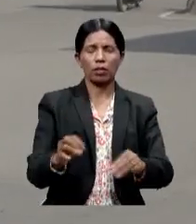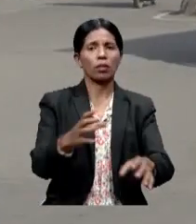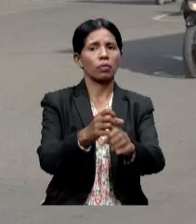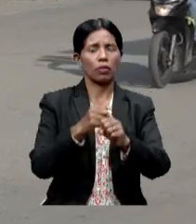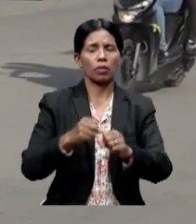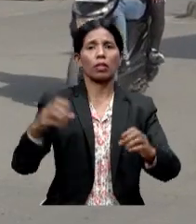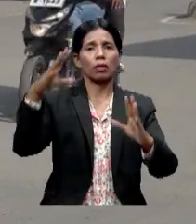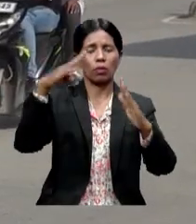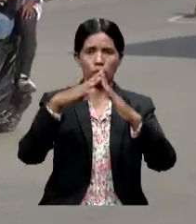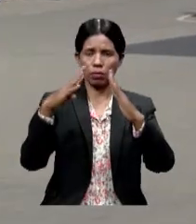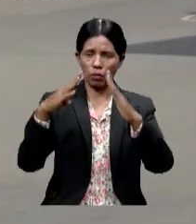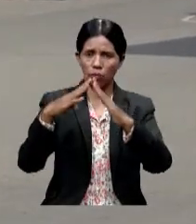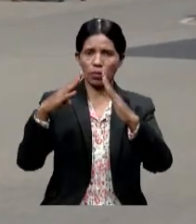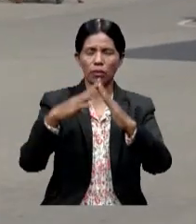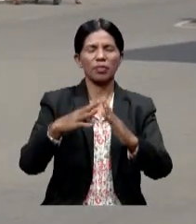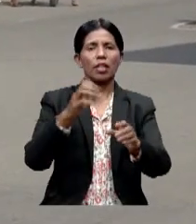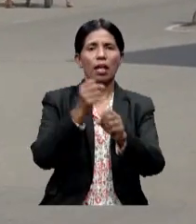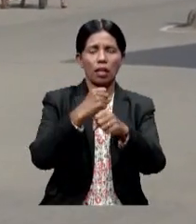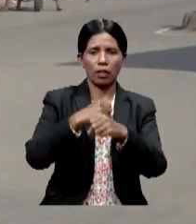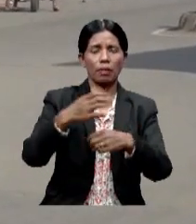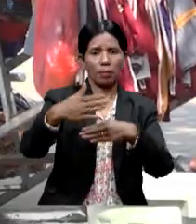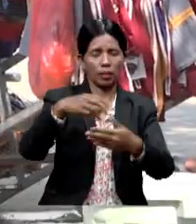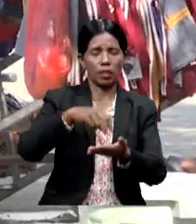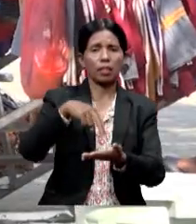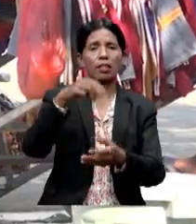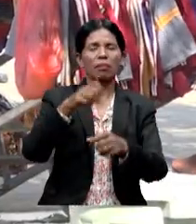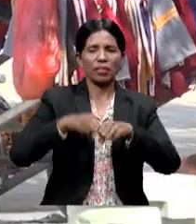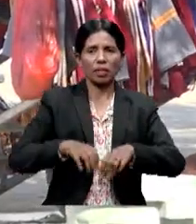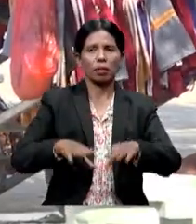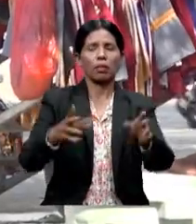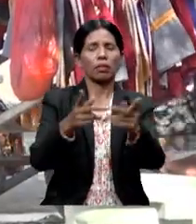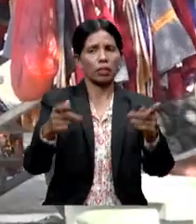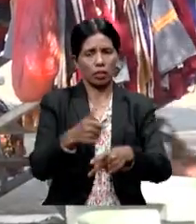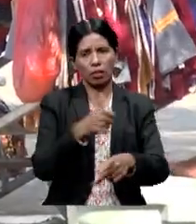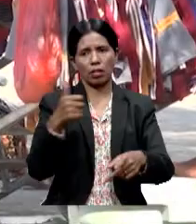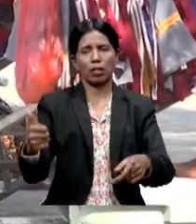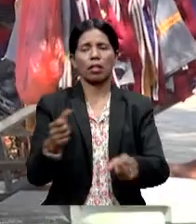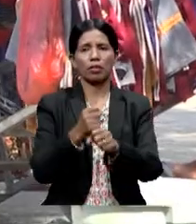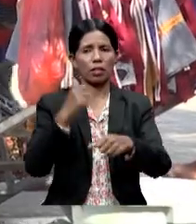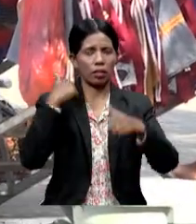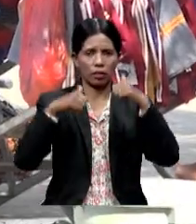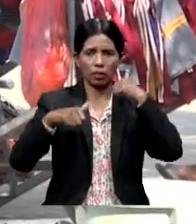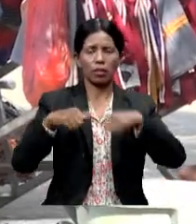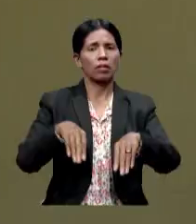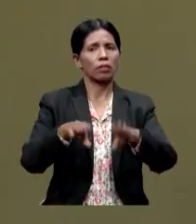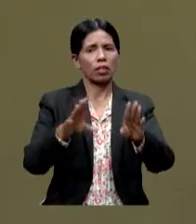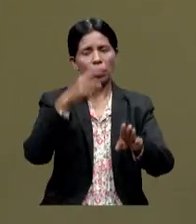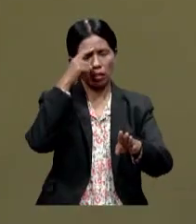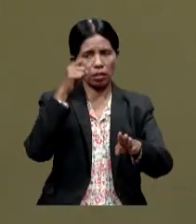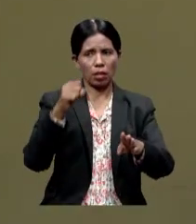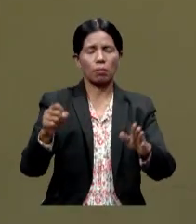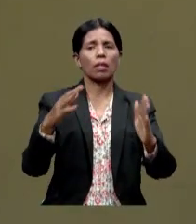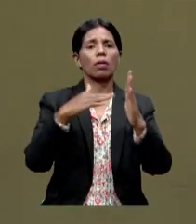baraka hirak nebe comunidade hari e atas ibu no fatim protegido sira selu ho di halo tivra de negócio tamba considera contra